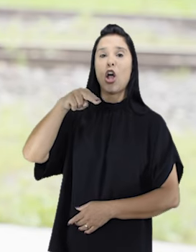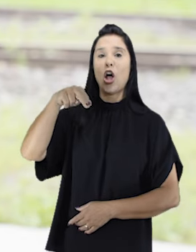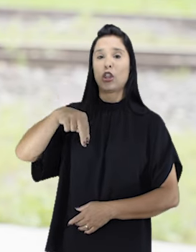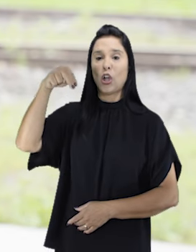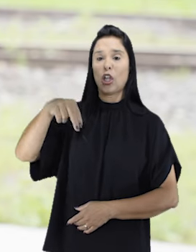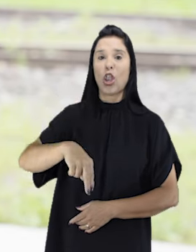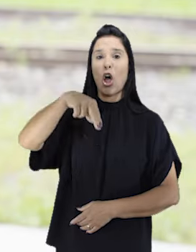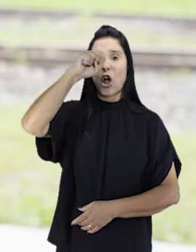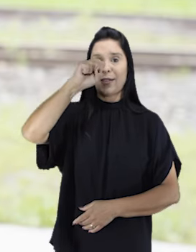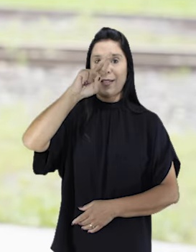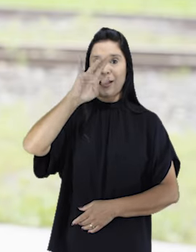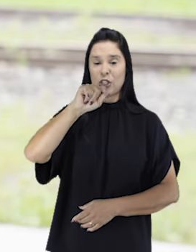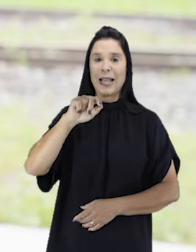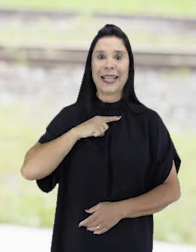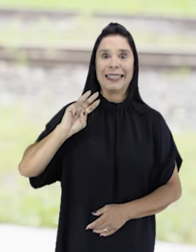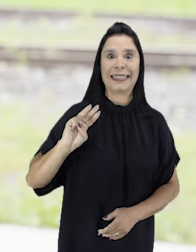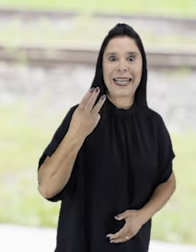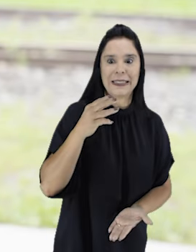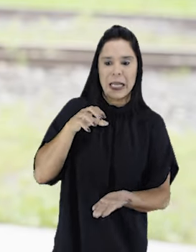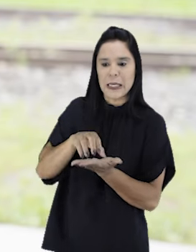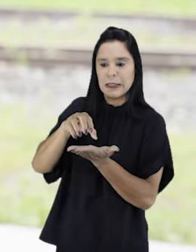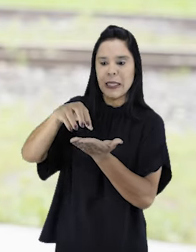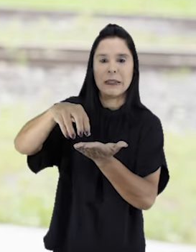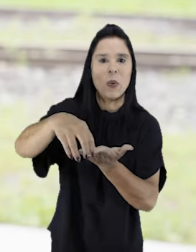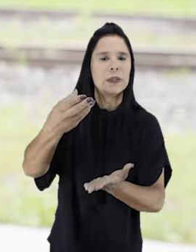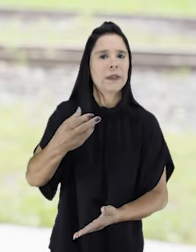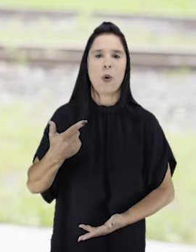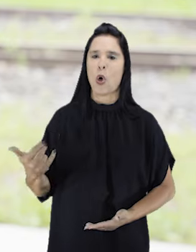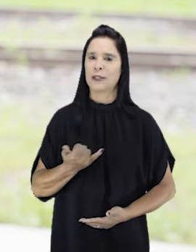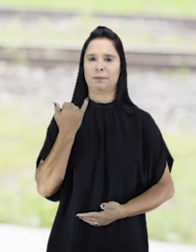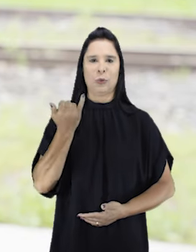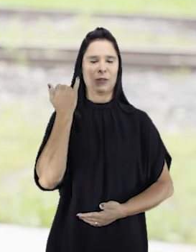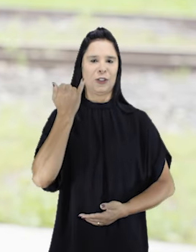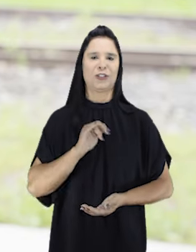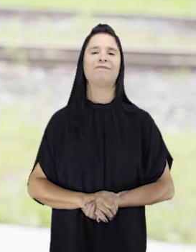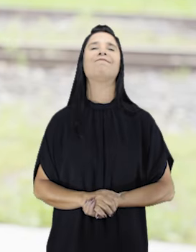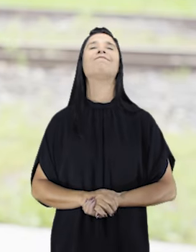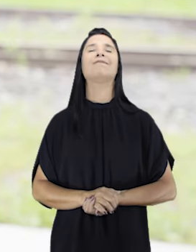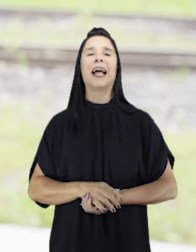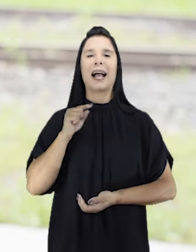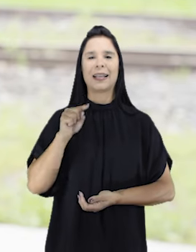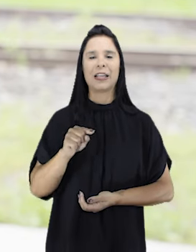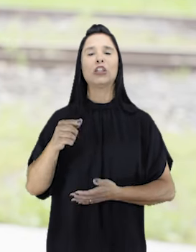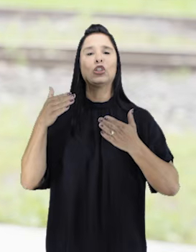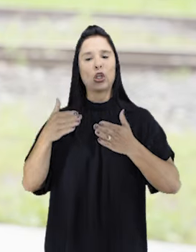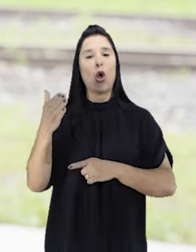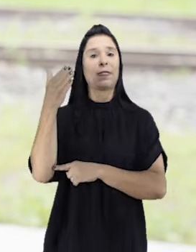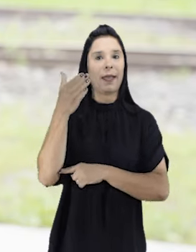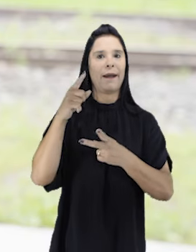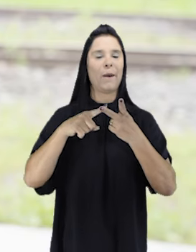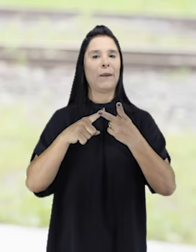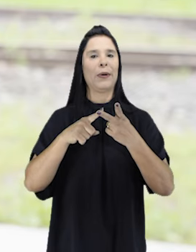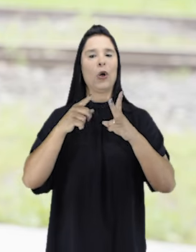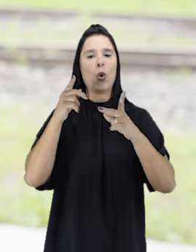Nordeste. Uma cidade com 3 estações. Isso não é pouca coisa. E isso fez com que chegassem